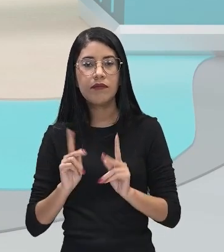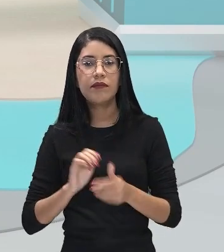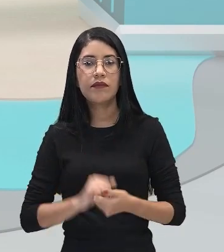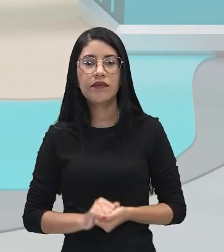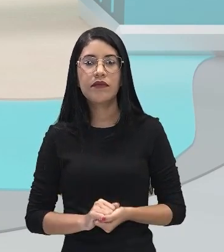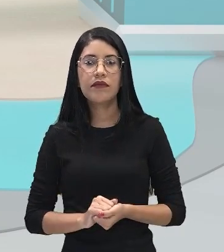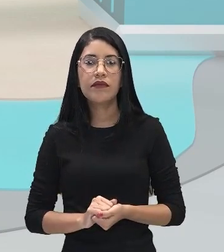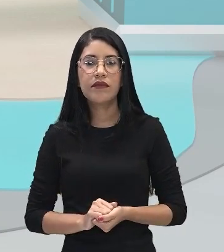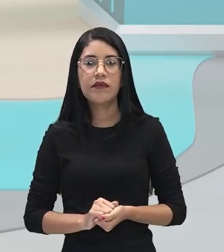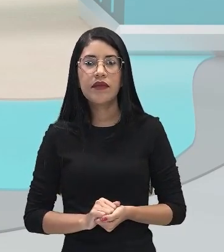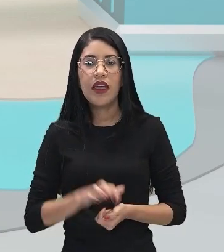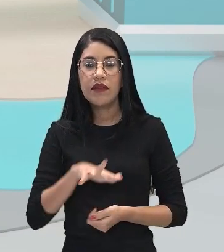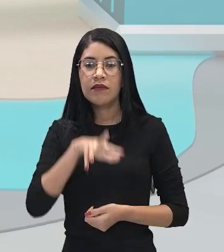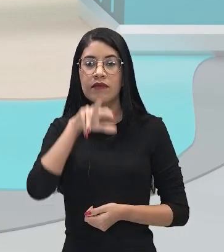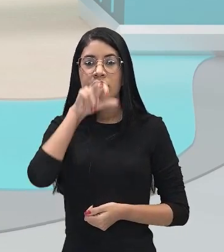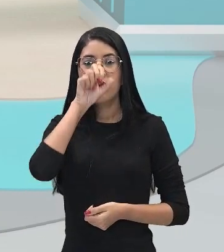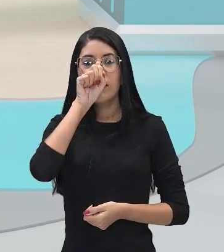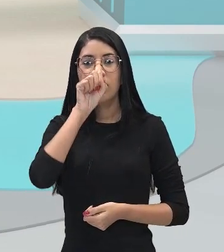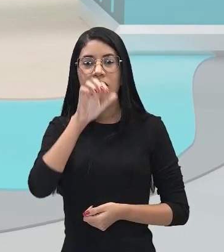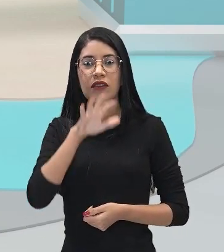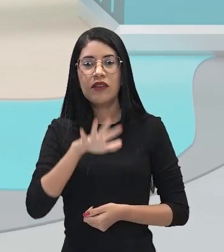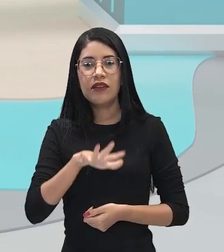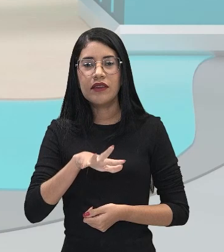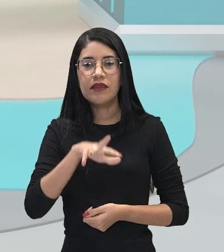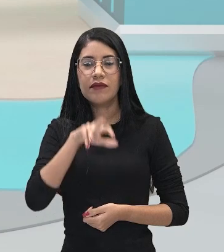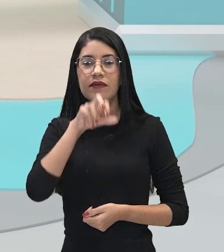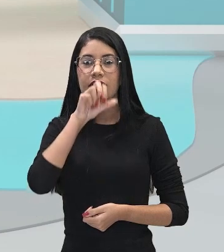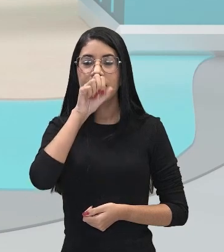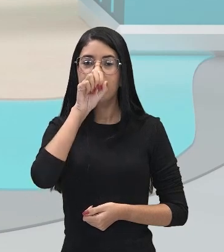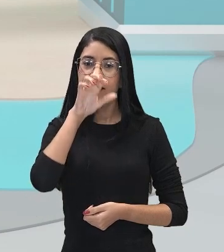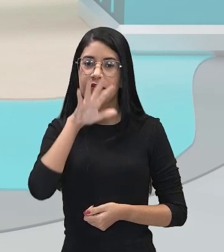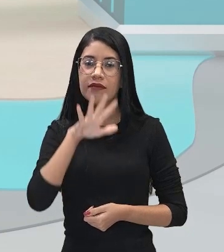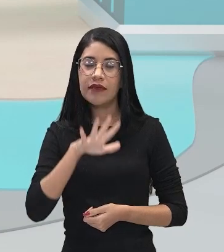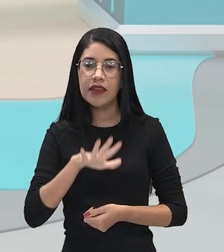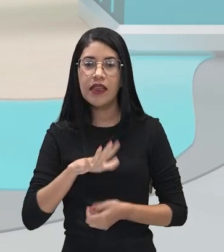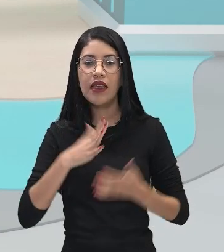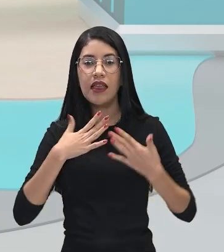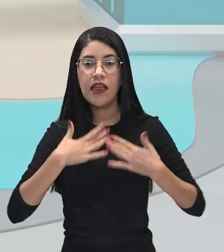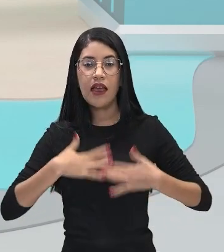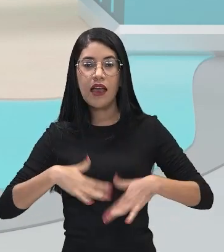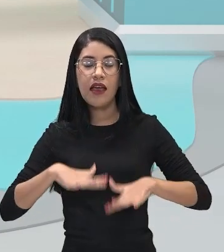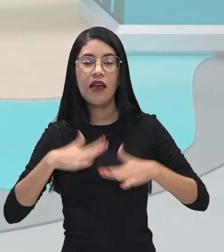trabalhar a respiração. Puxa o ar pelo nariz.